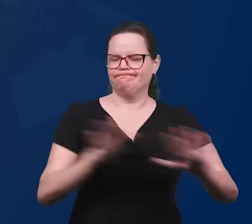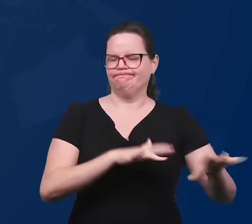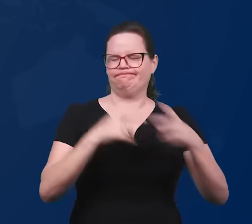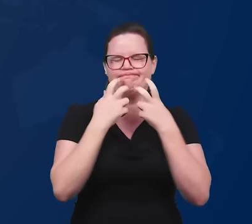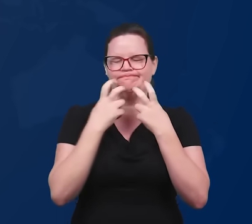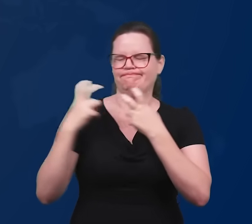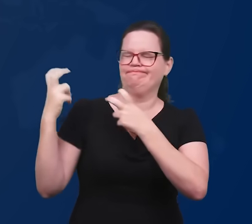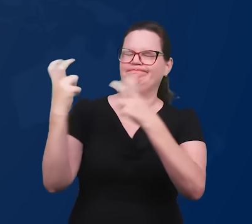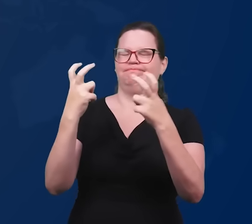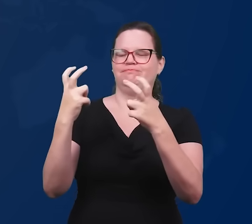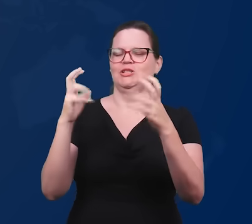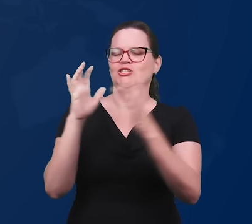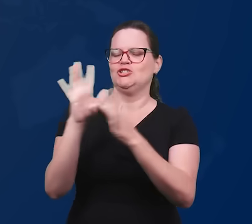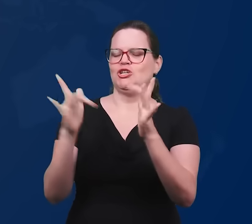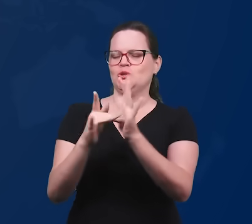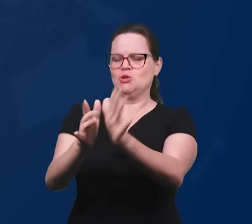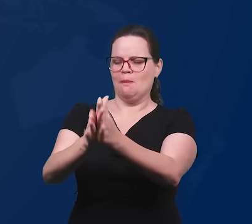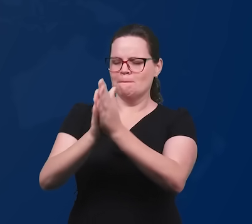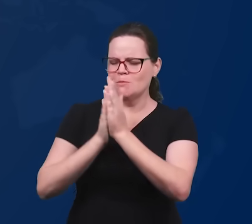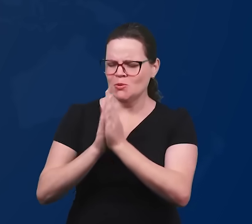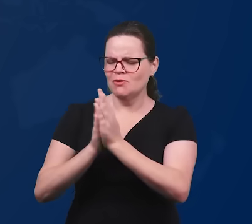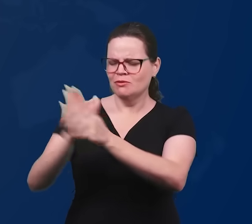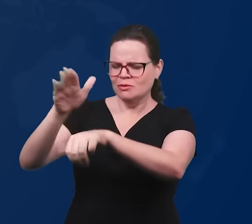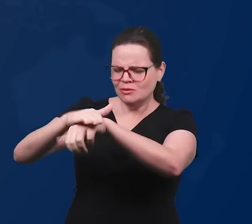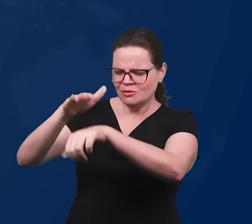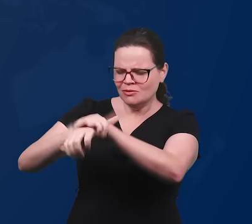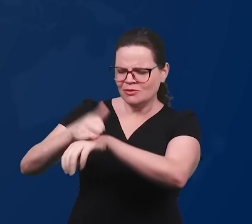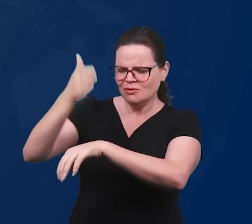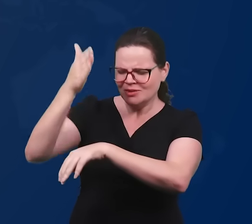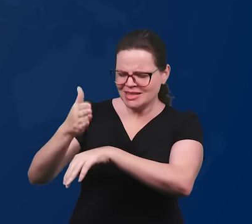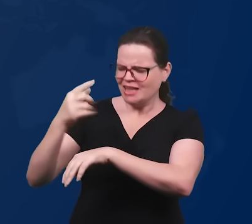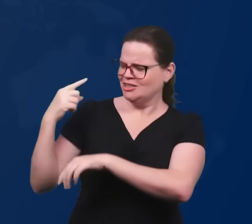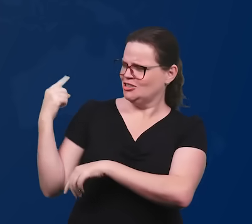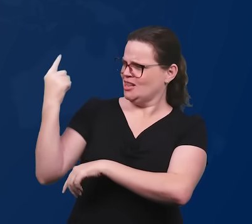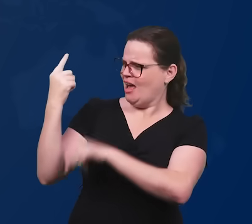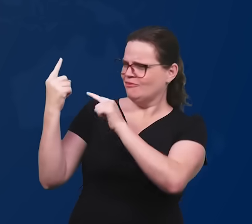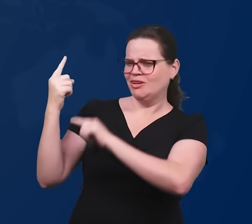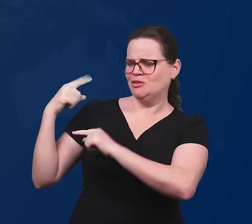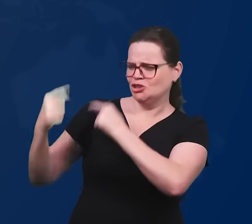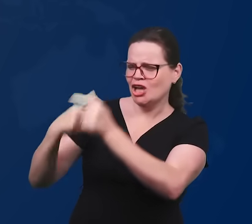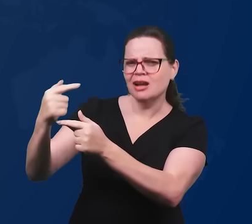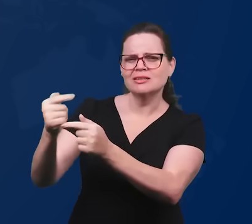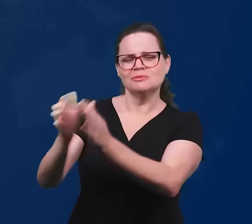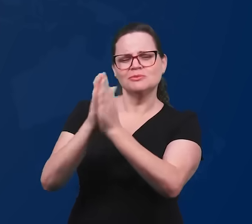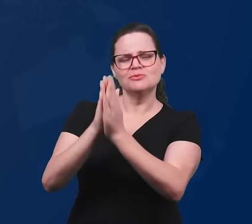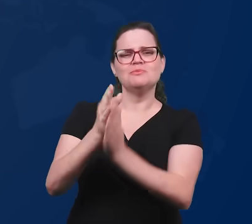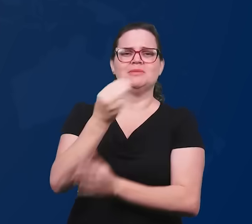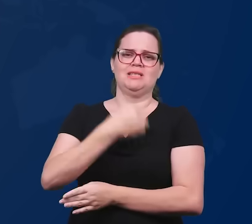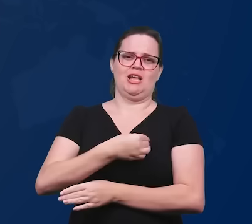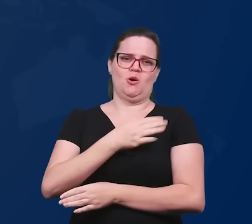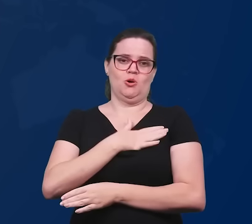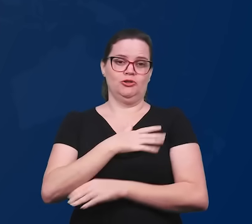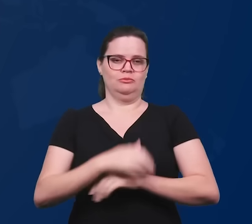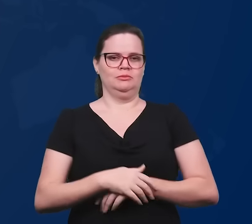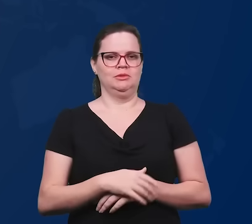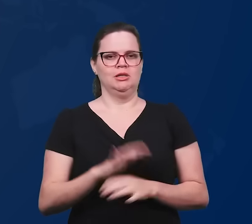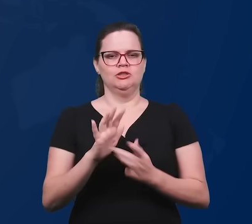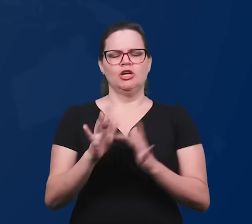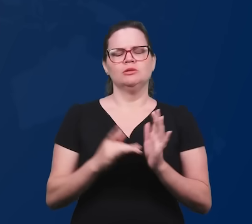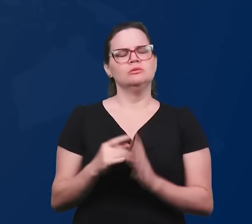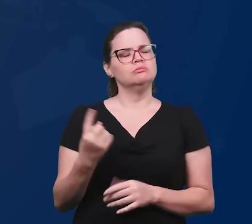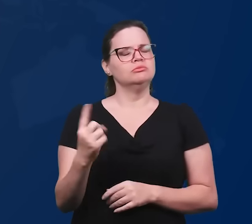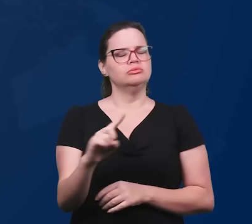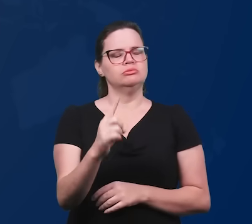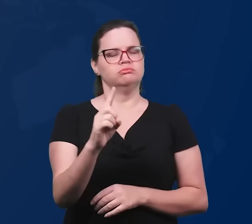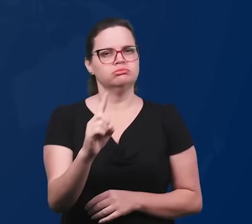cada vez mais: Filho de Davi, tem misericórdia de mim. E Jesus, parando, disse